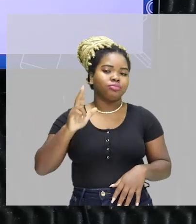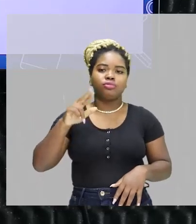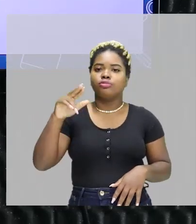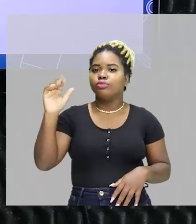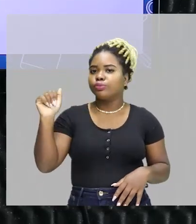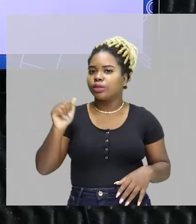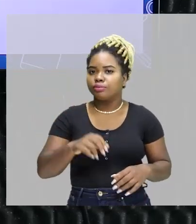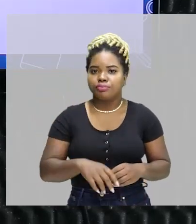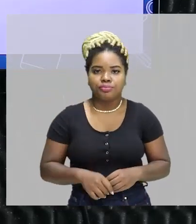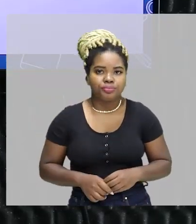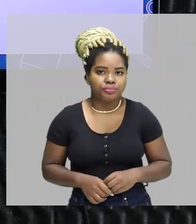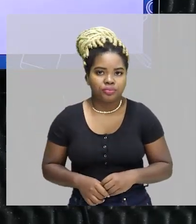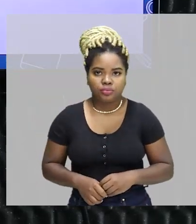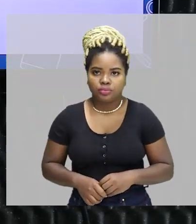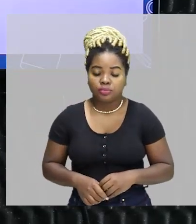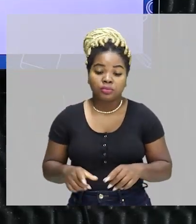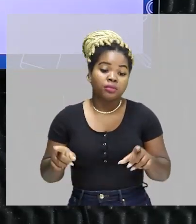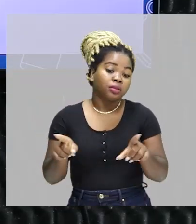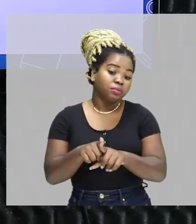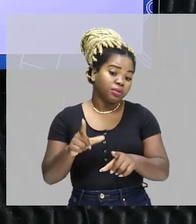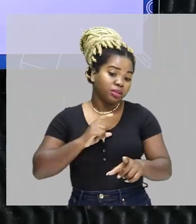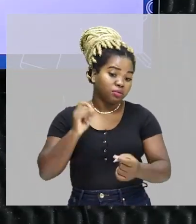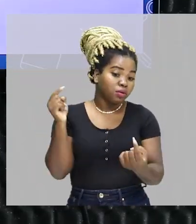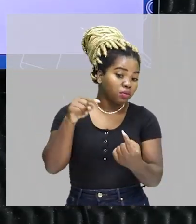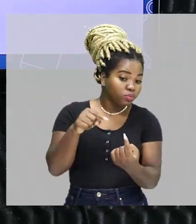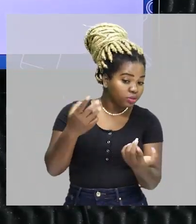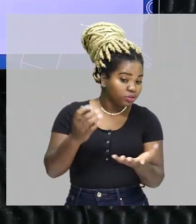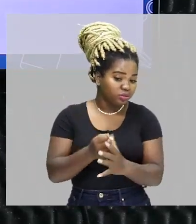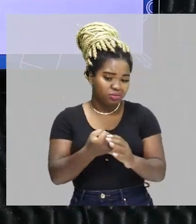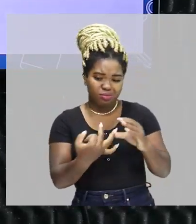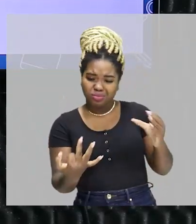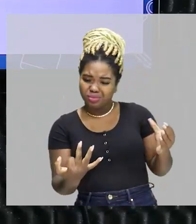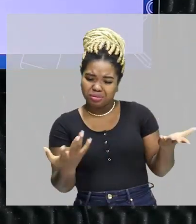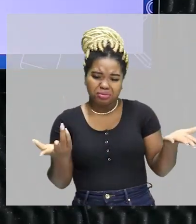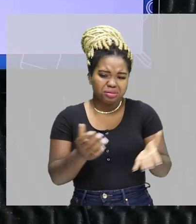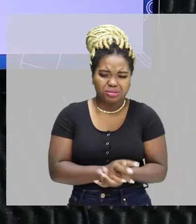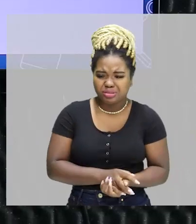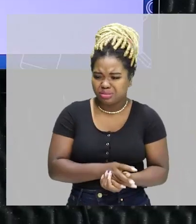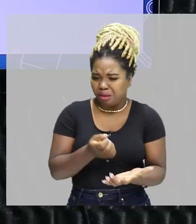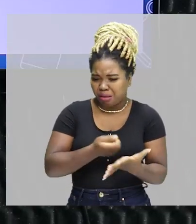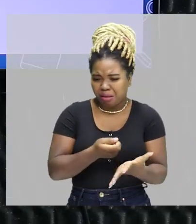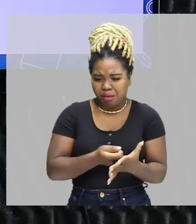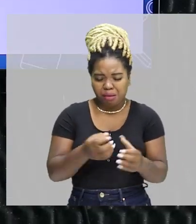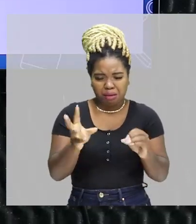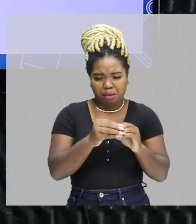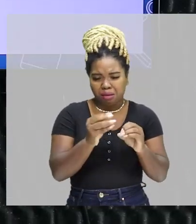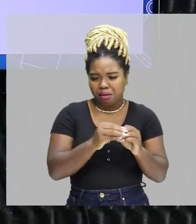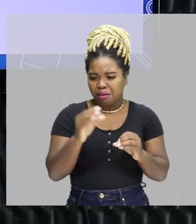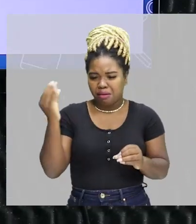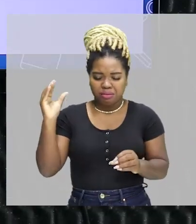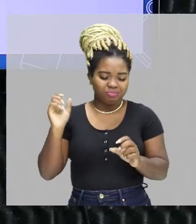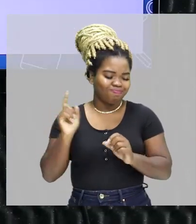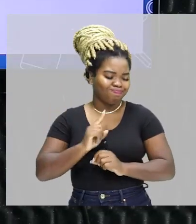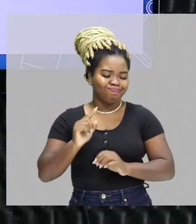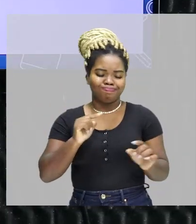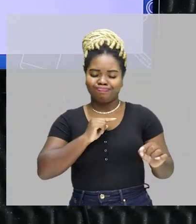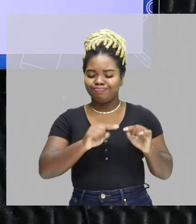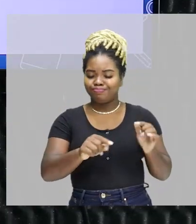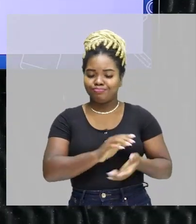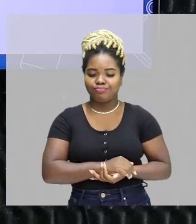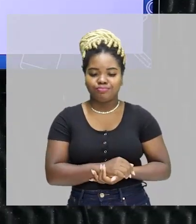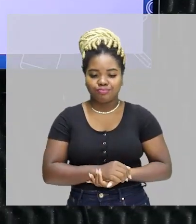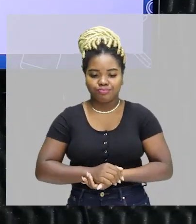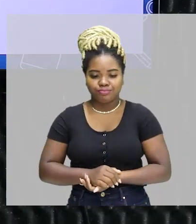mas ele tem uma necessidade de objetividade sempre. Então, não é uma característica muito atribuída ao conhecimento científico.